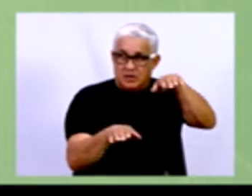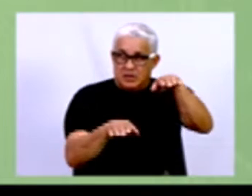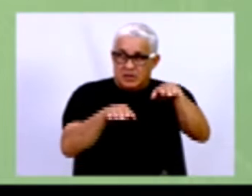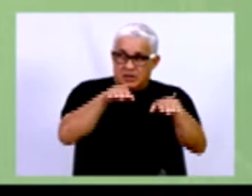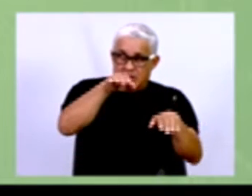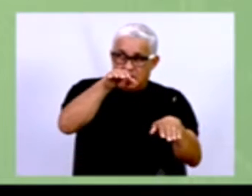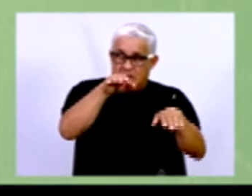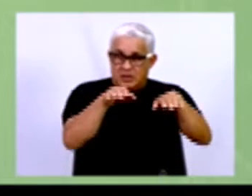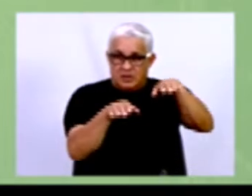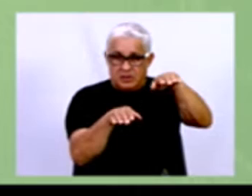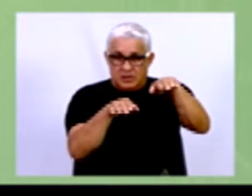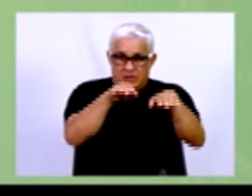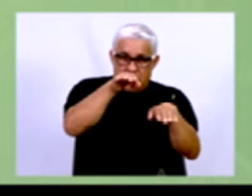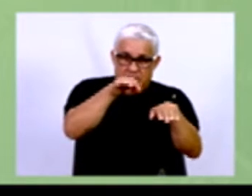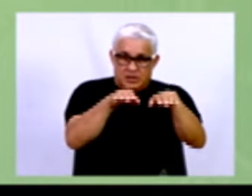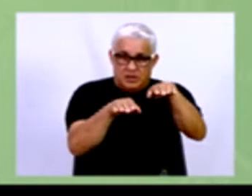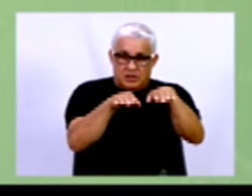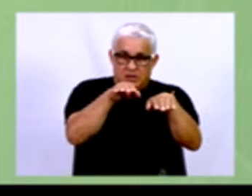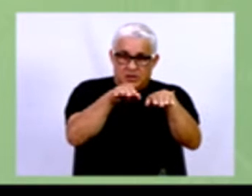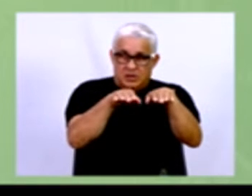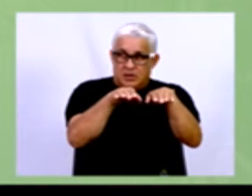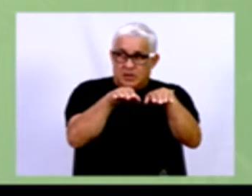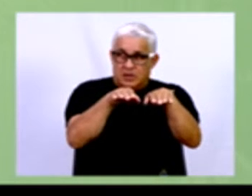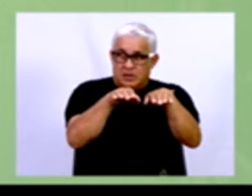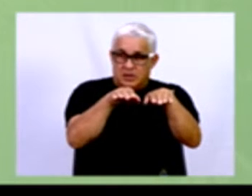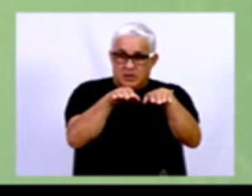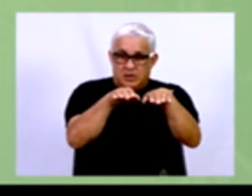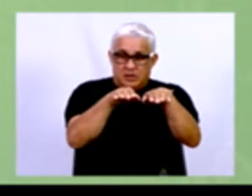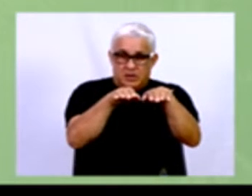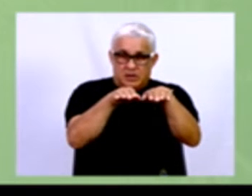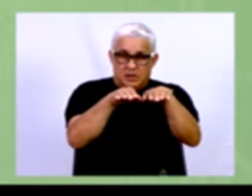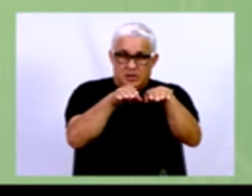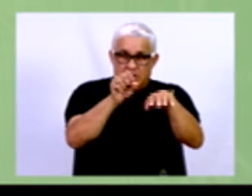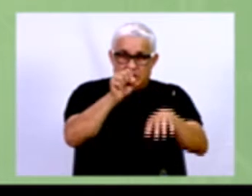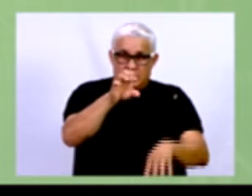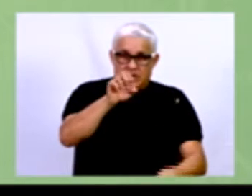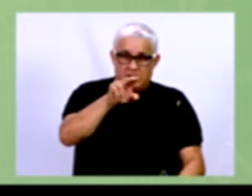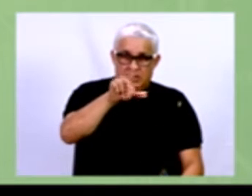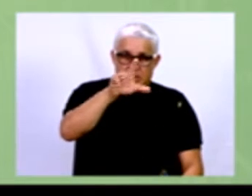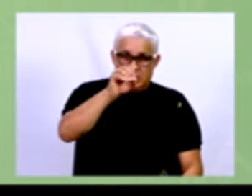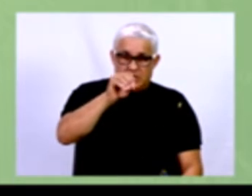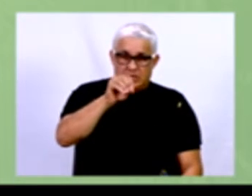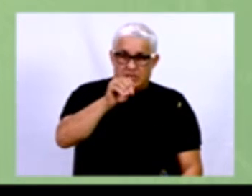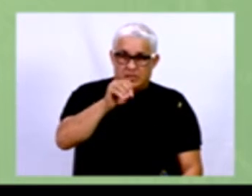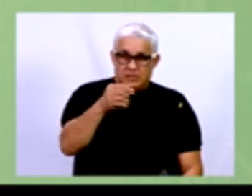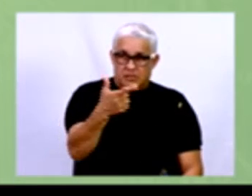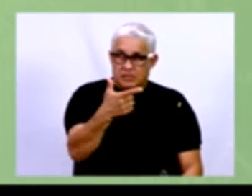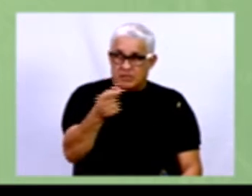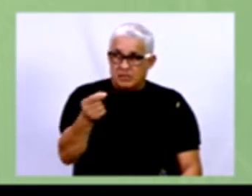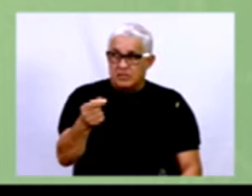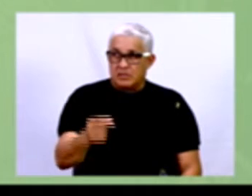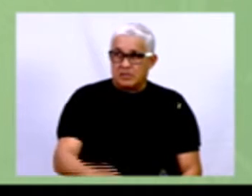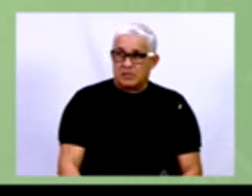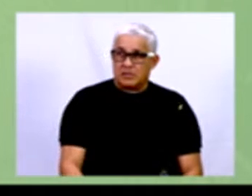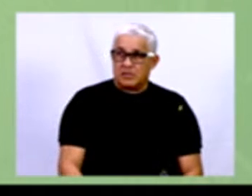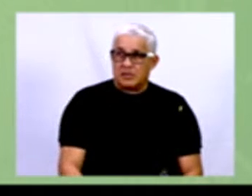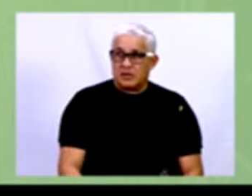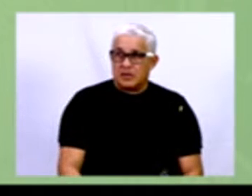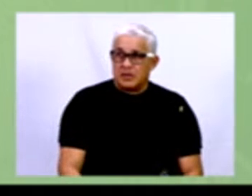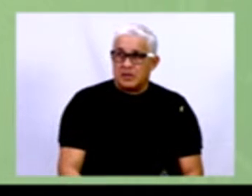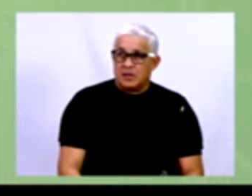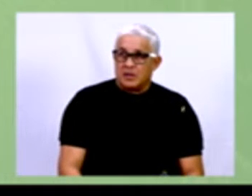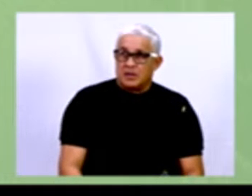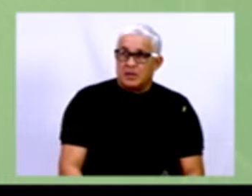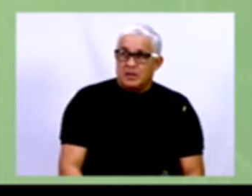tende naturalmente ao equilíbrio. A partir do século XX, o Keynes e o Schumpeter, por